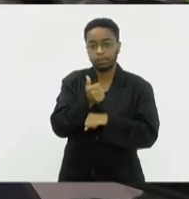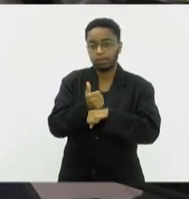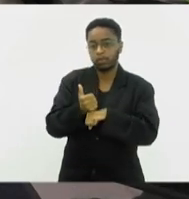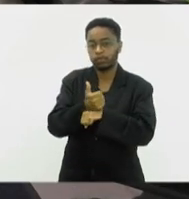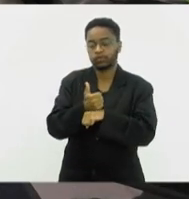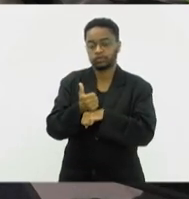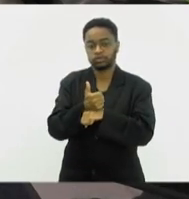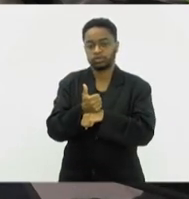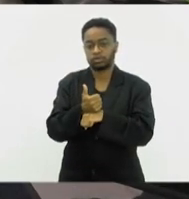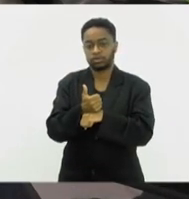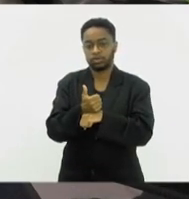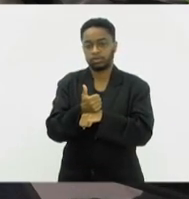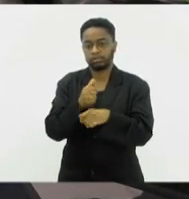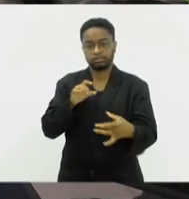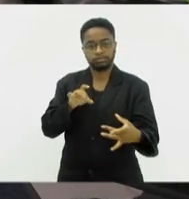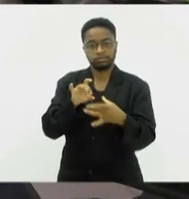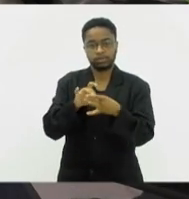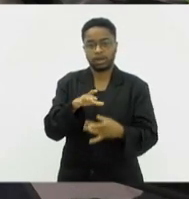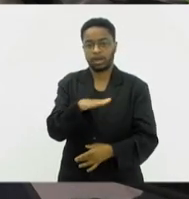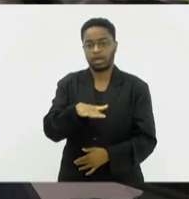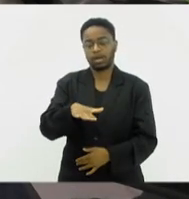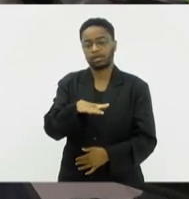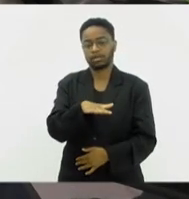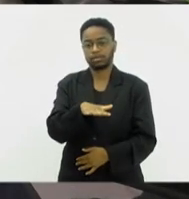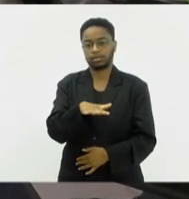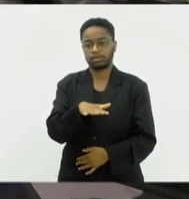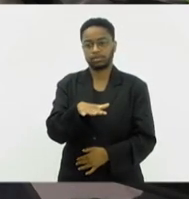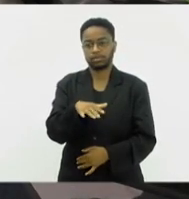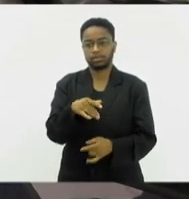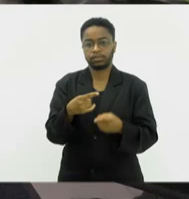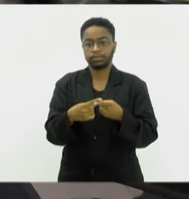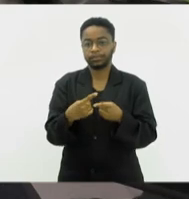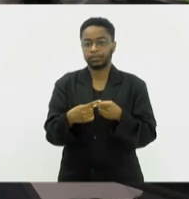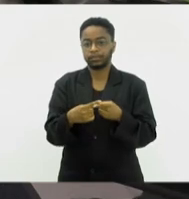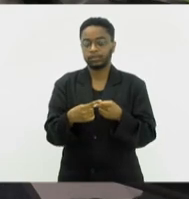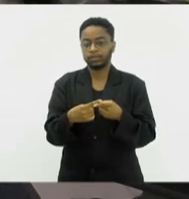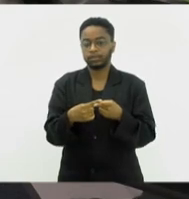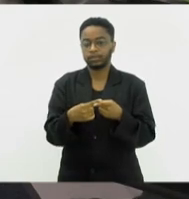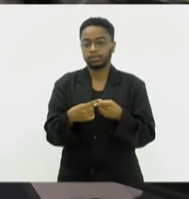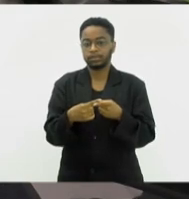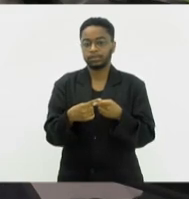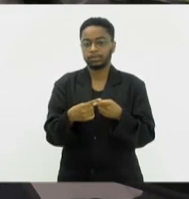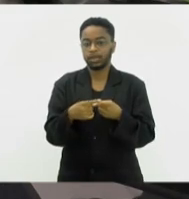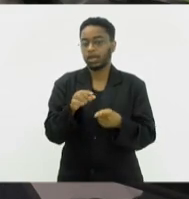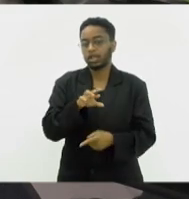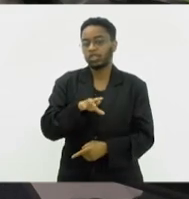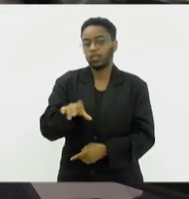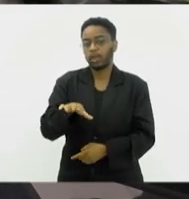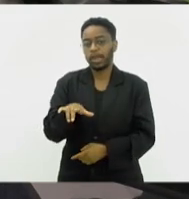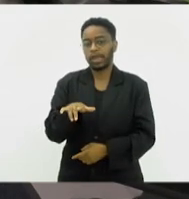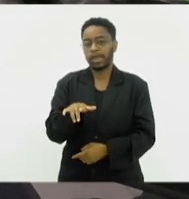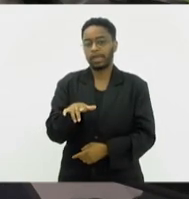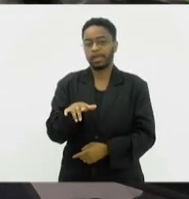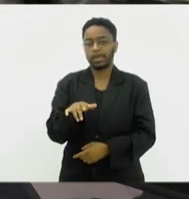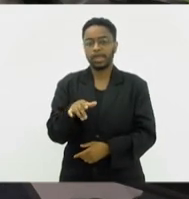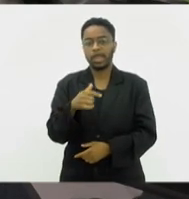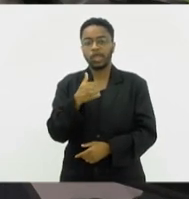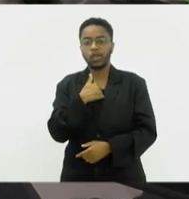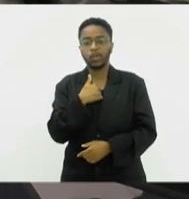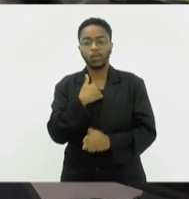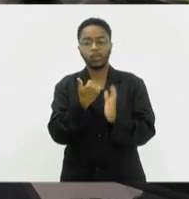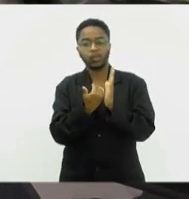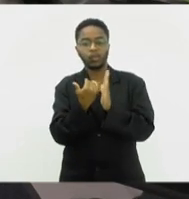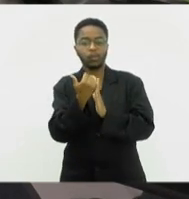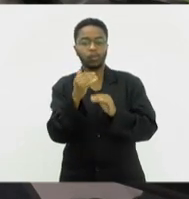profissional diretamente no setor, que não é frescura minha, excesso de zelo meu, não,